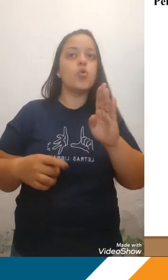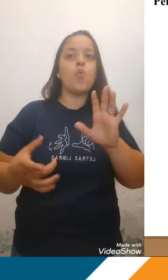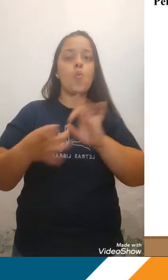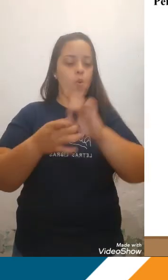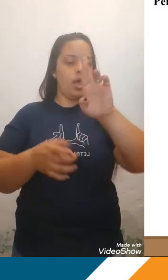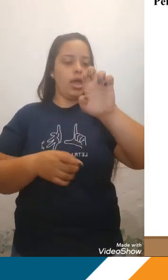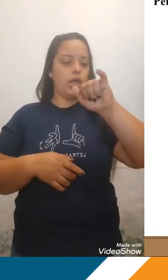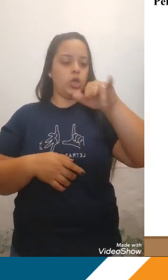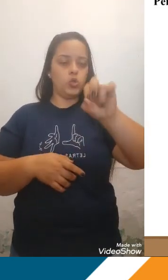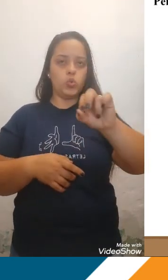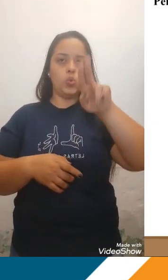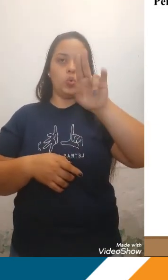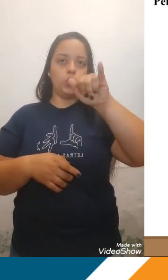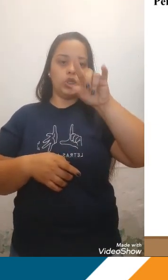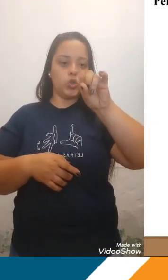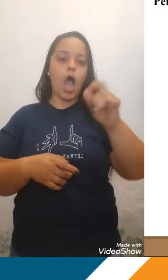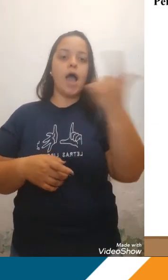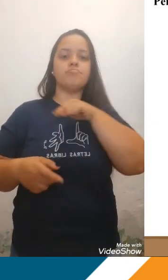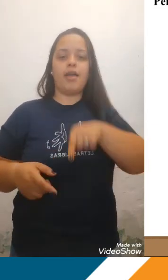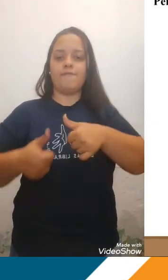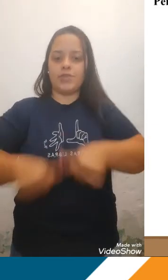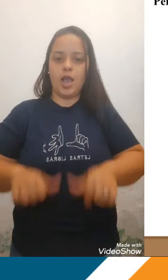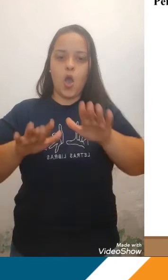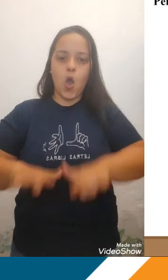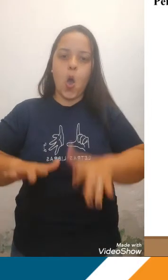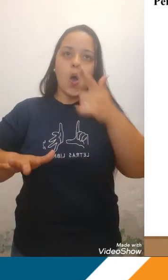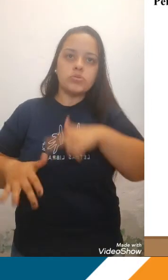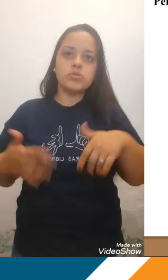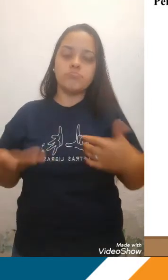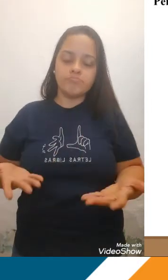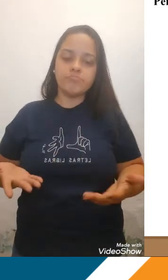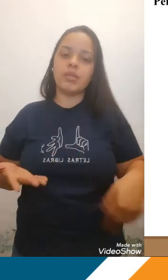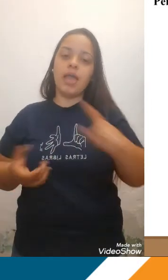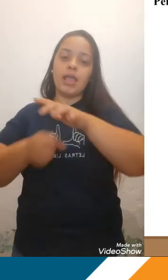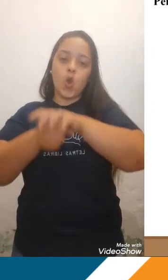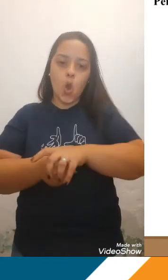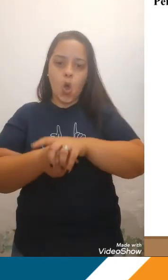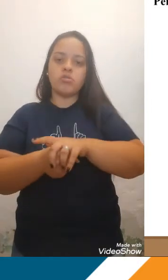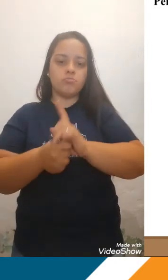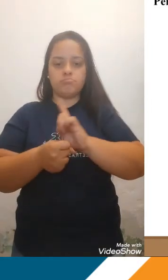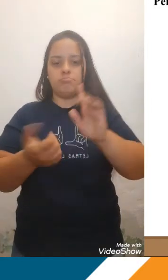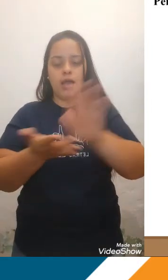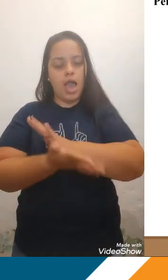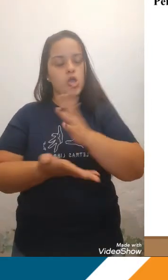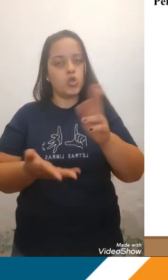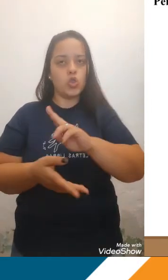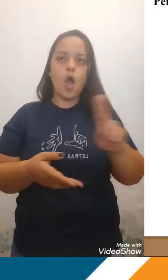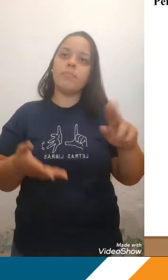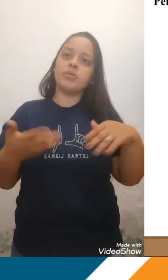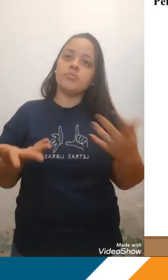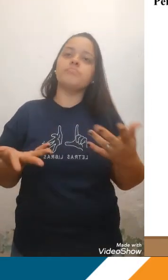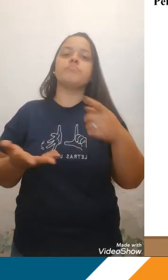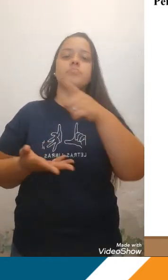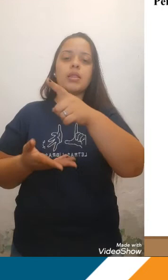Unido, justificando em certa medida a permanência, e dessa forma o Brasil deixava de ser uma colônia e Dom João VI conservava